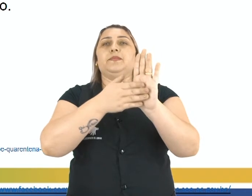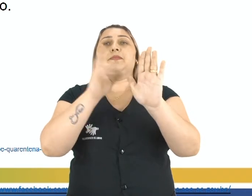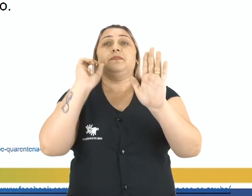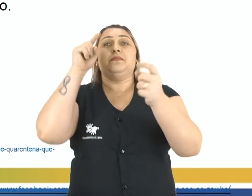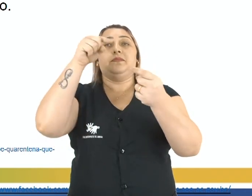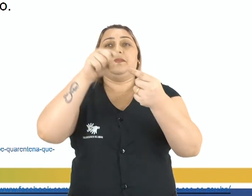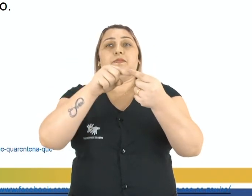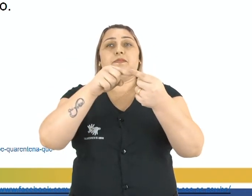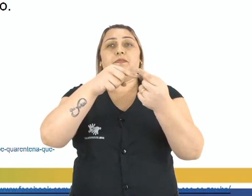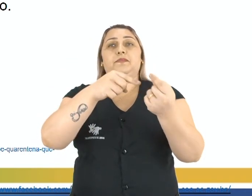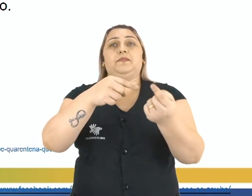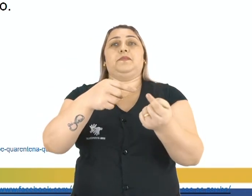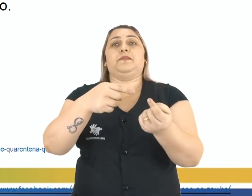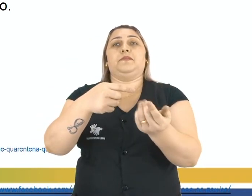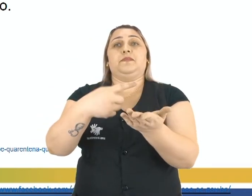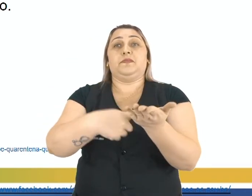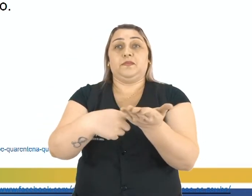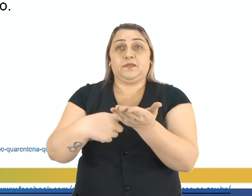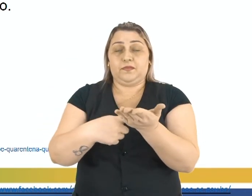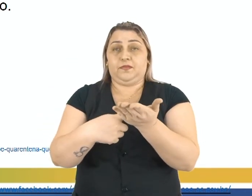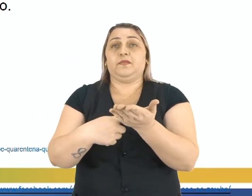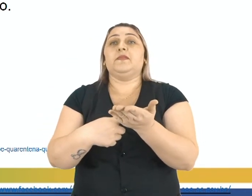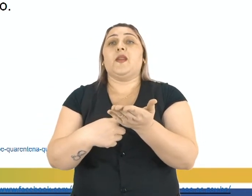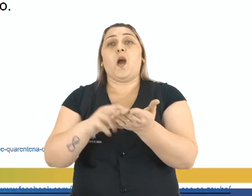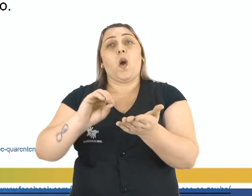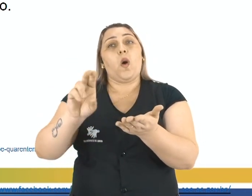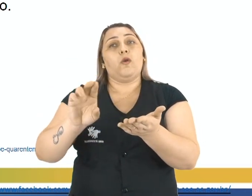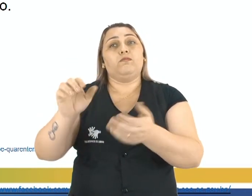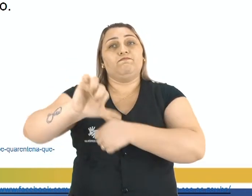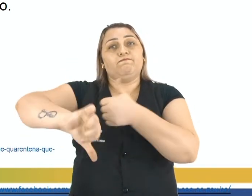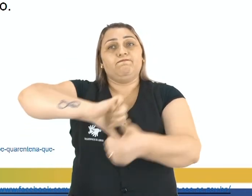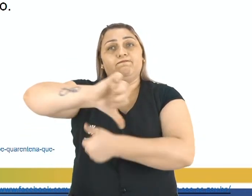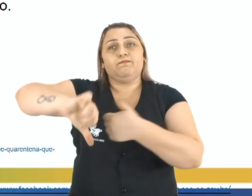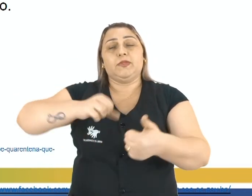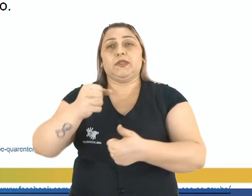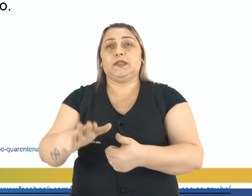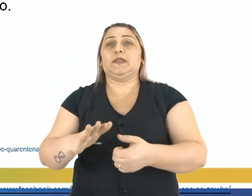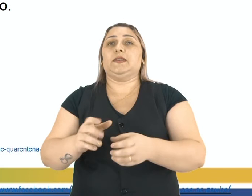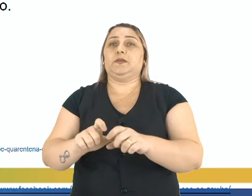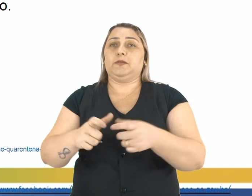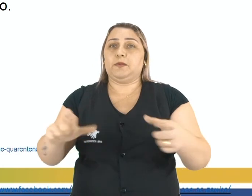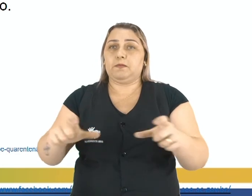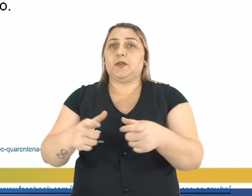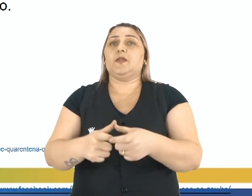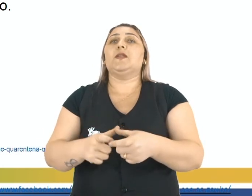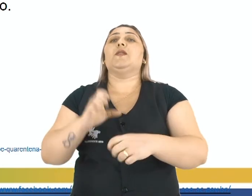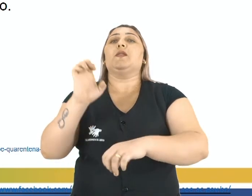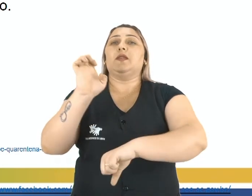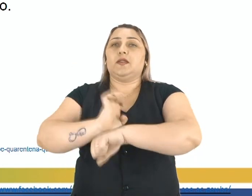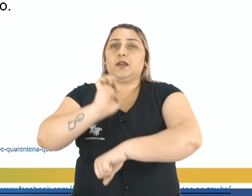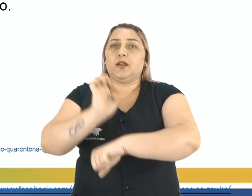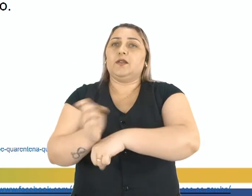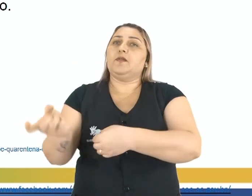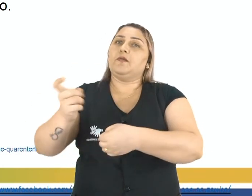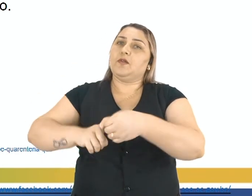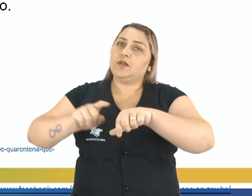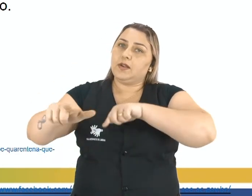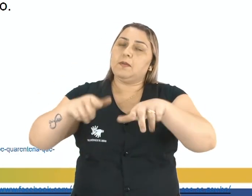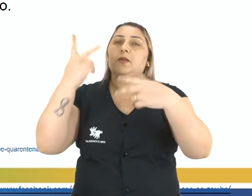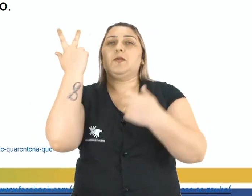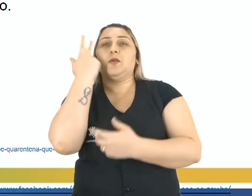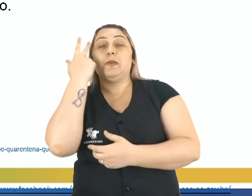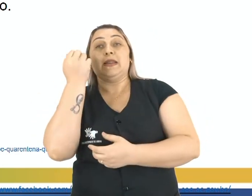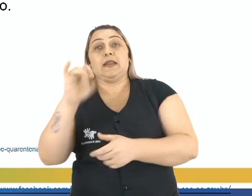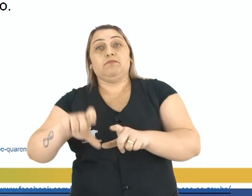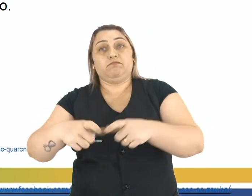a negociação, uma alternância. Se a quantidade de casos for pequena, os estados voltam às atividades.